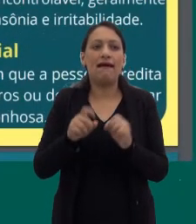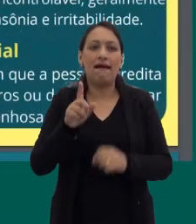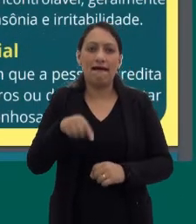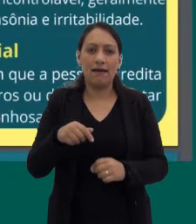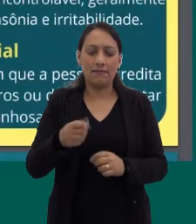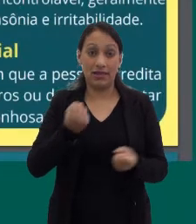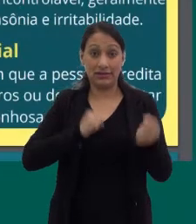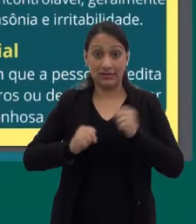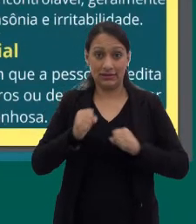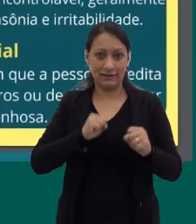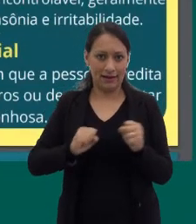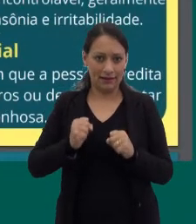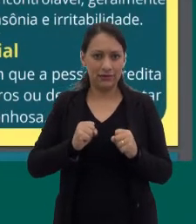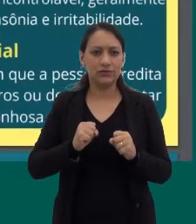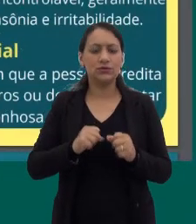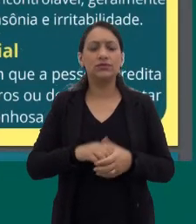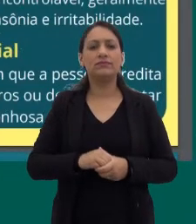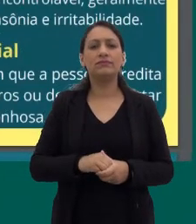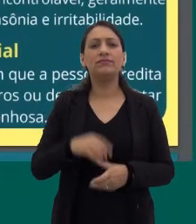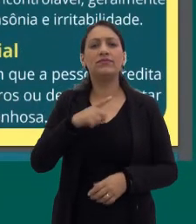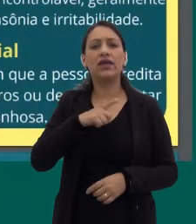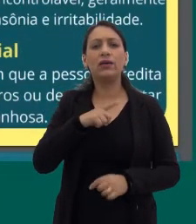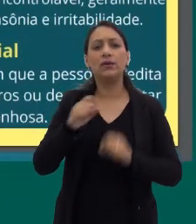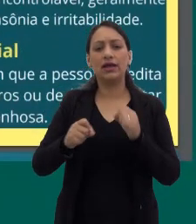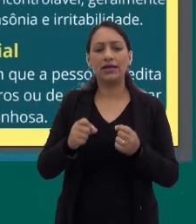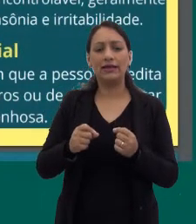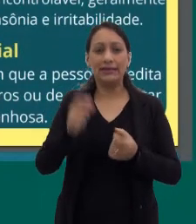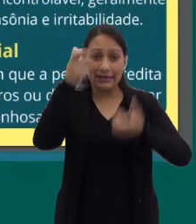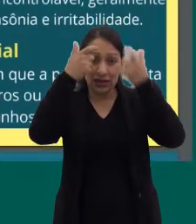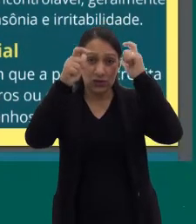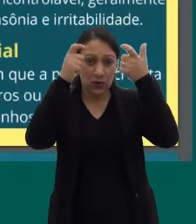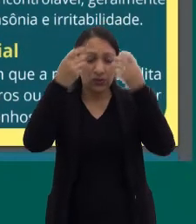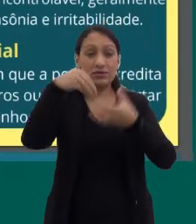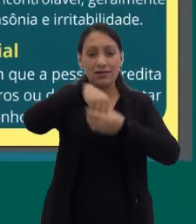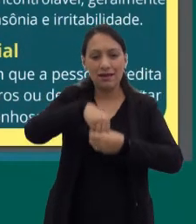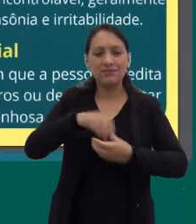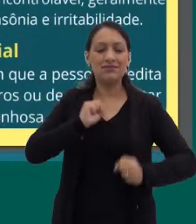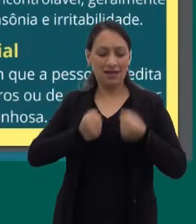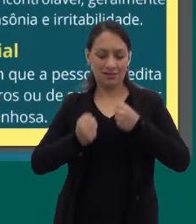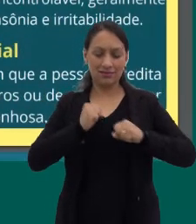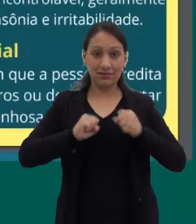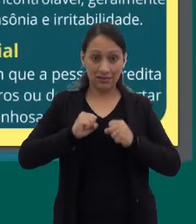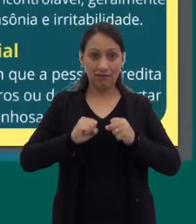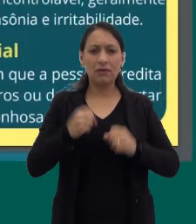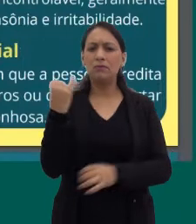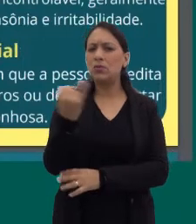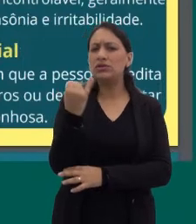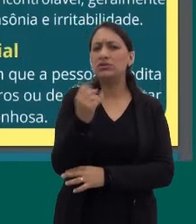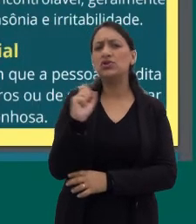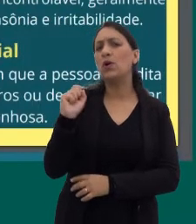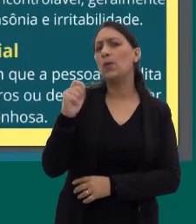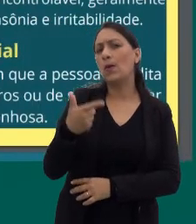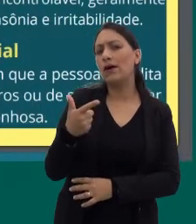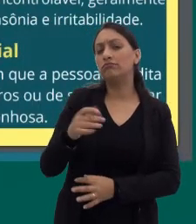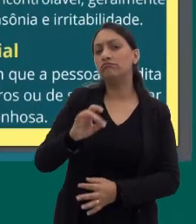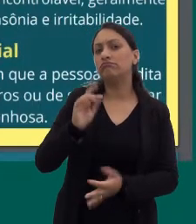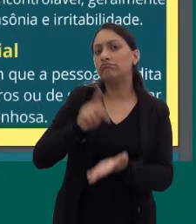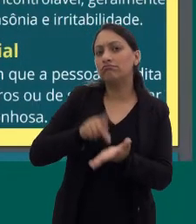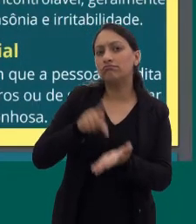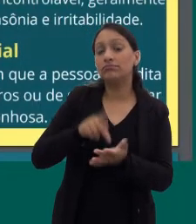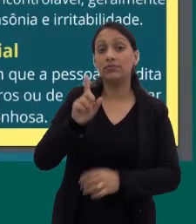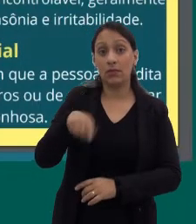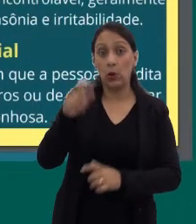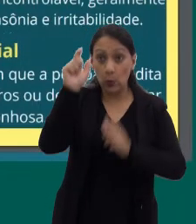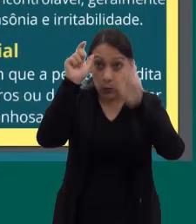engloba muitos transtornos dentro dela. E é muito importante que a gente saiba qual exatamente é o